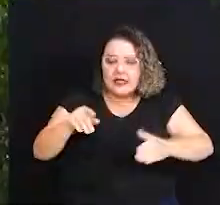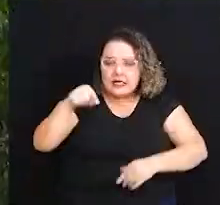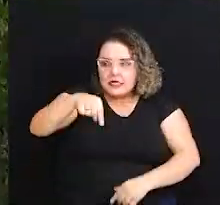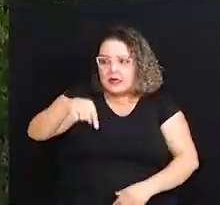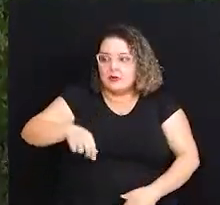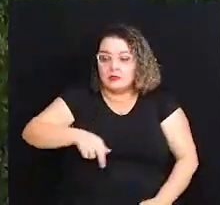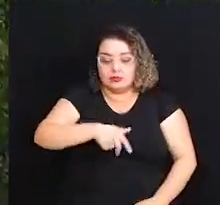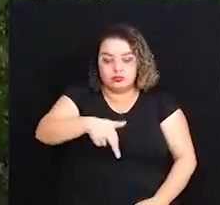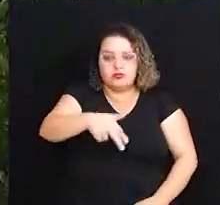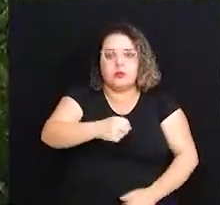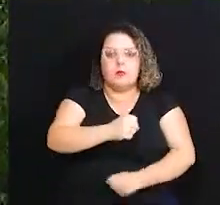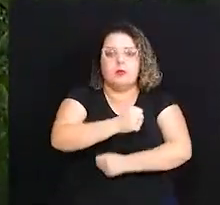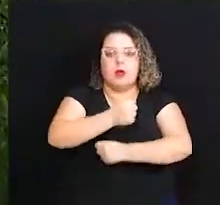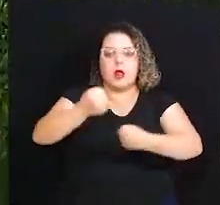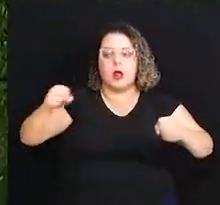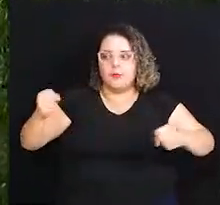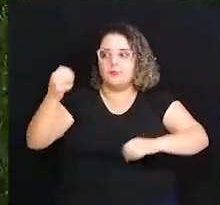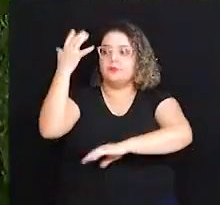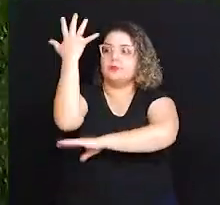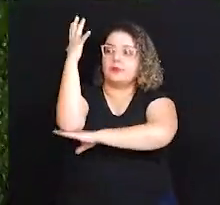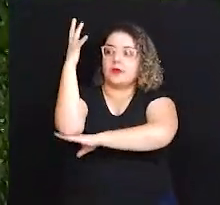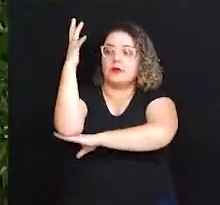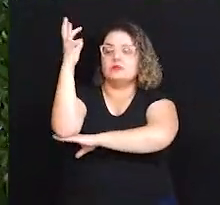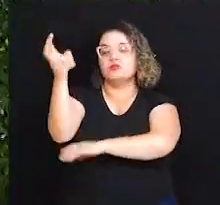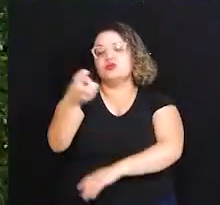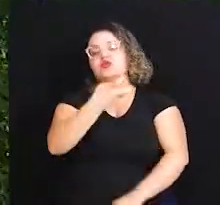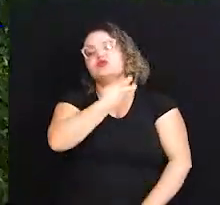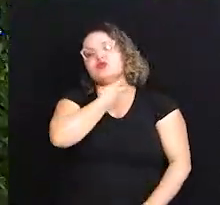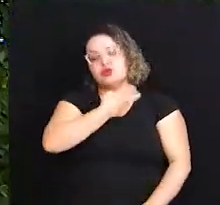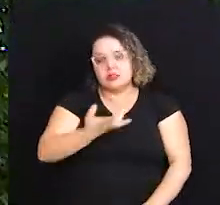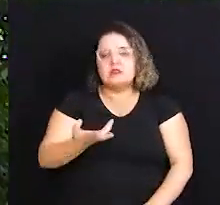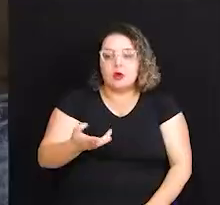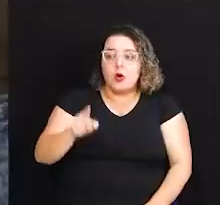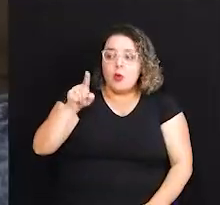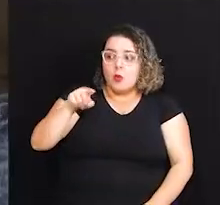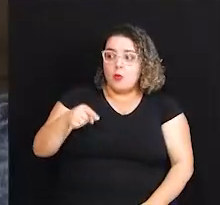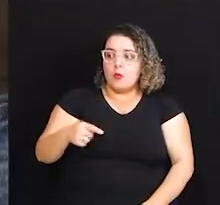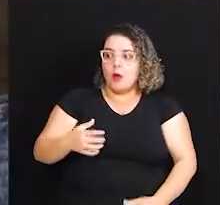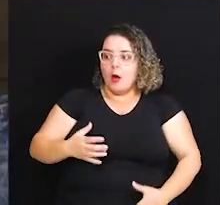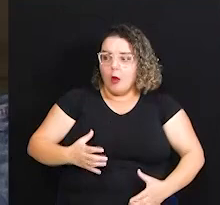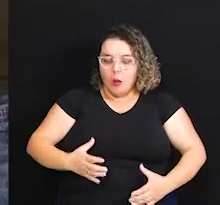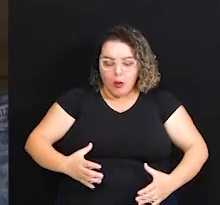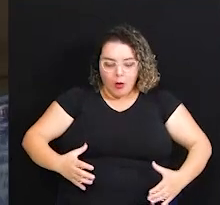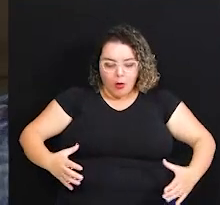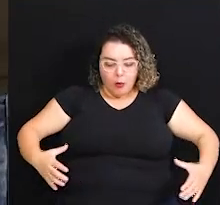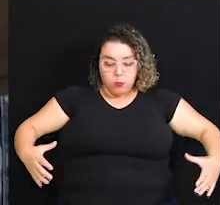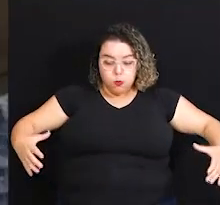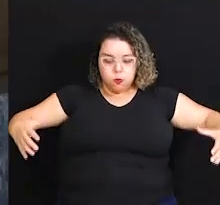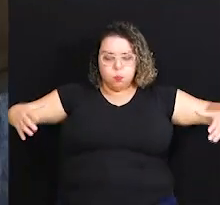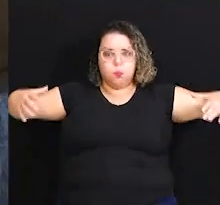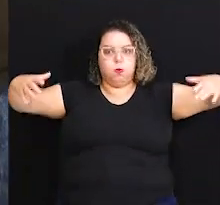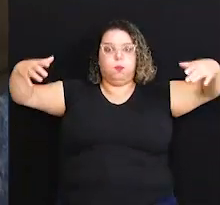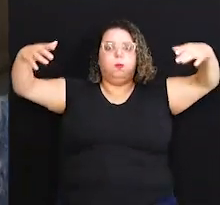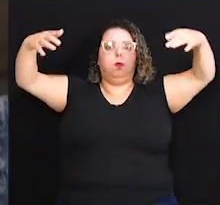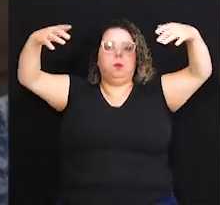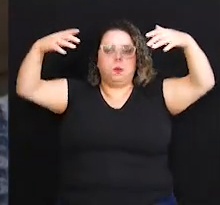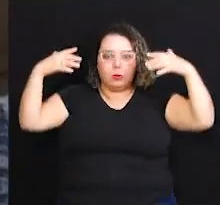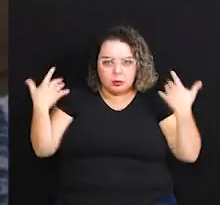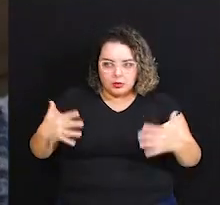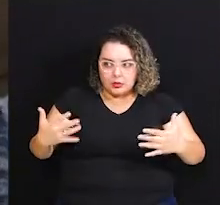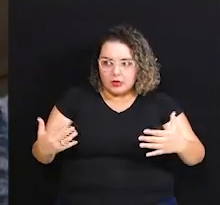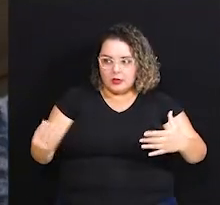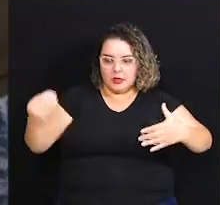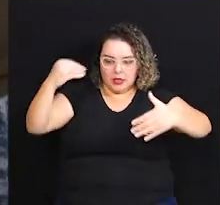trilha bem grande, que é chamado até Árvore dos Morcegos, porque é um tronco super grande, que ele tem um